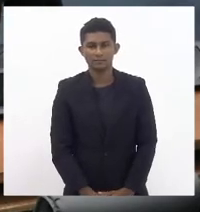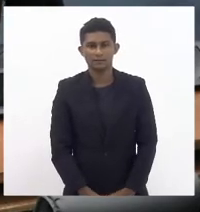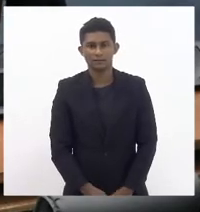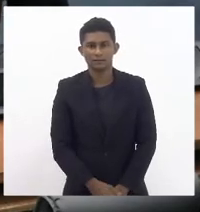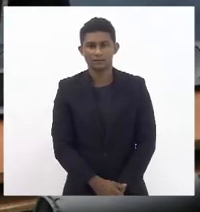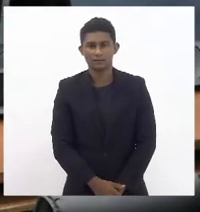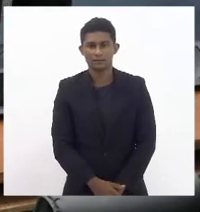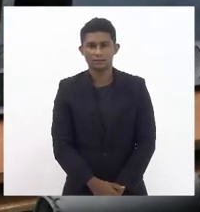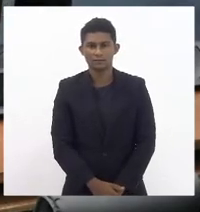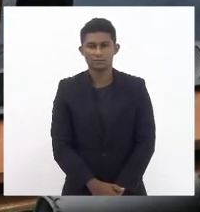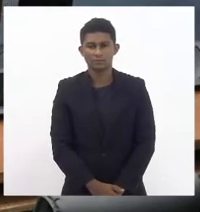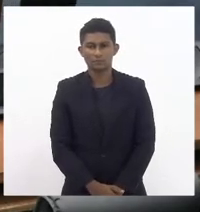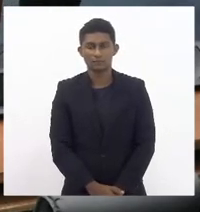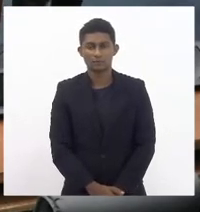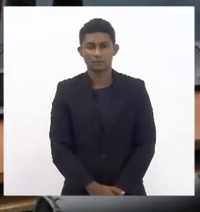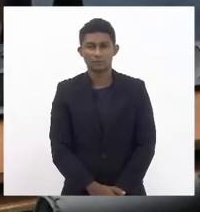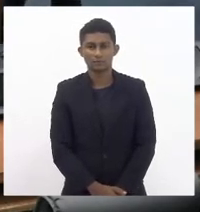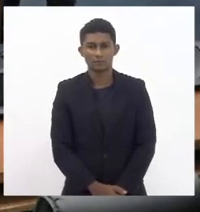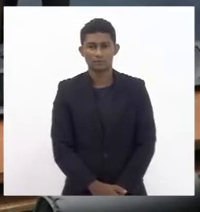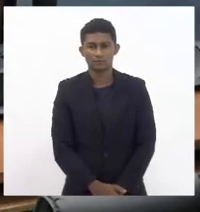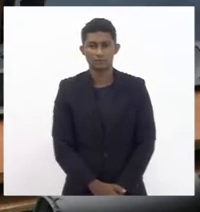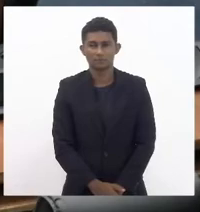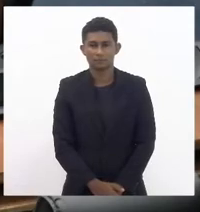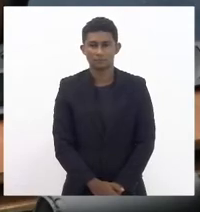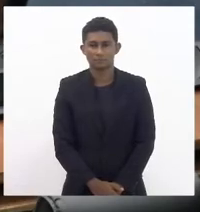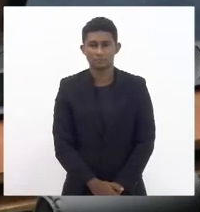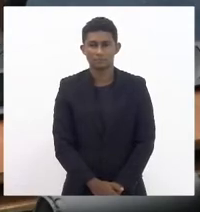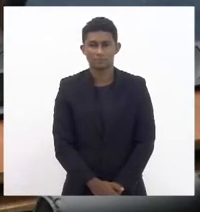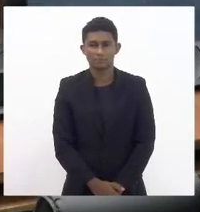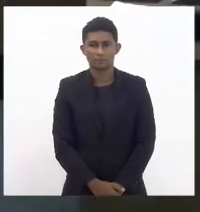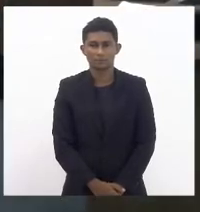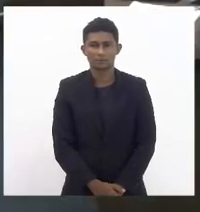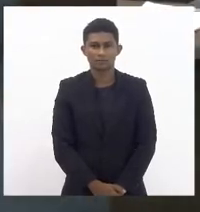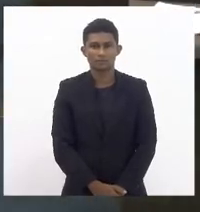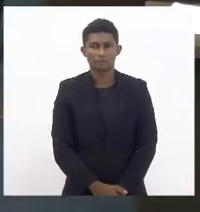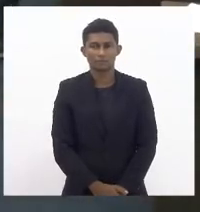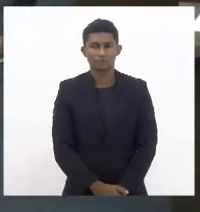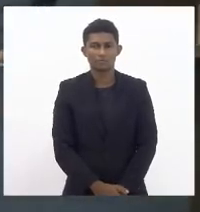G1 E aí